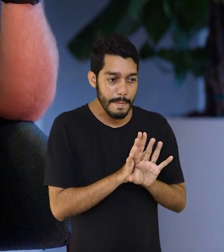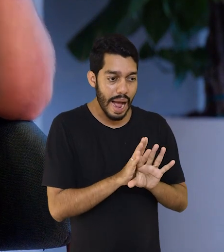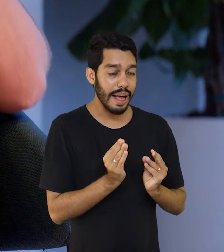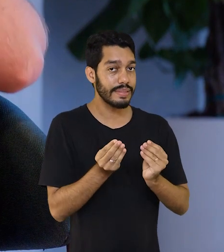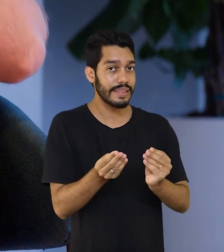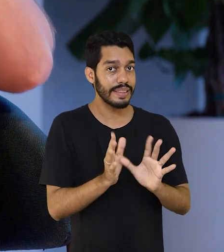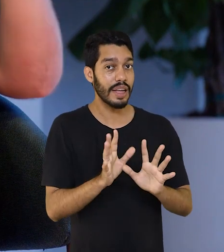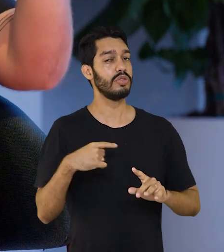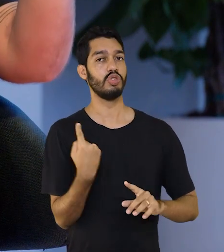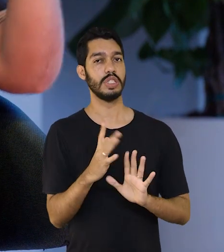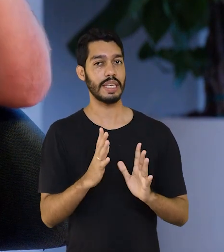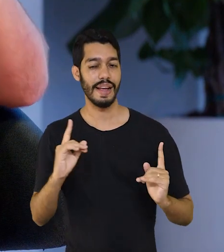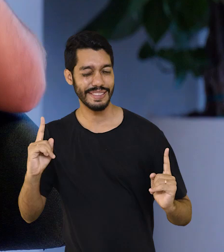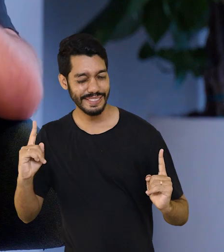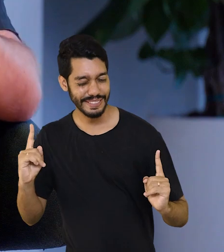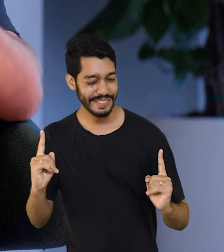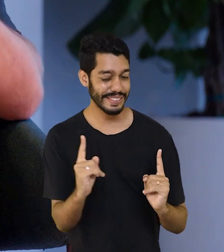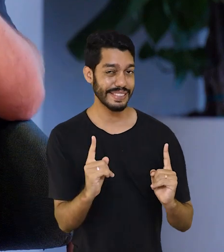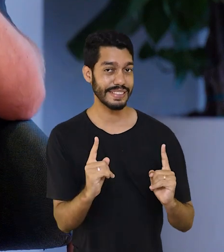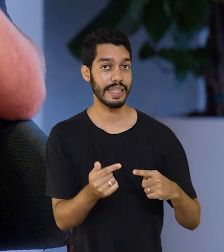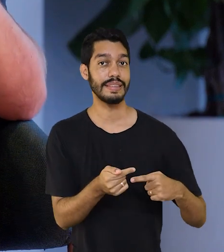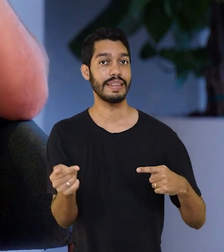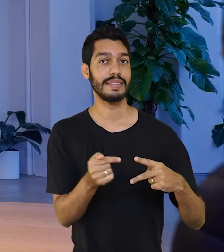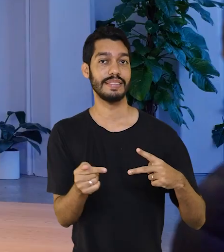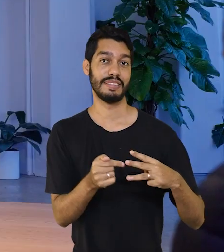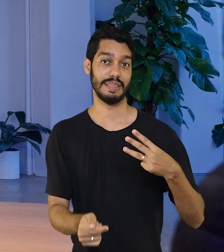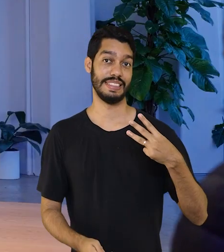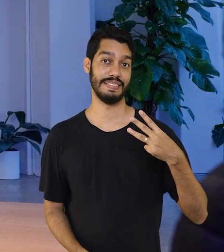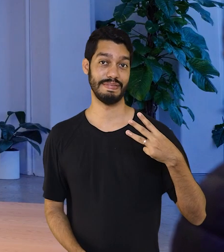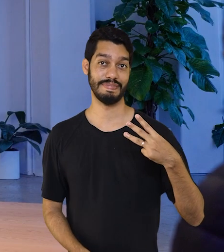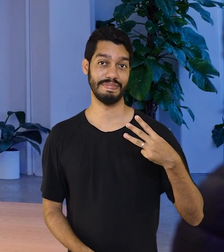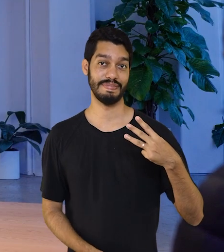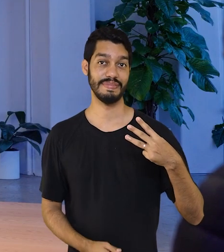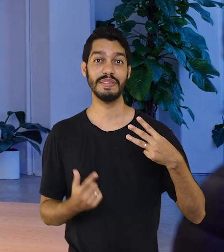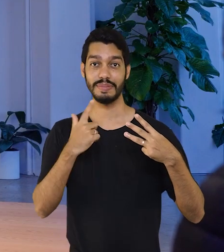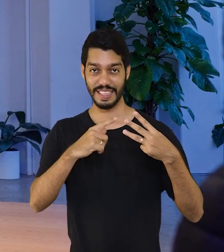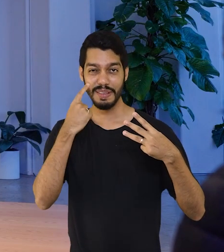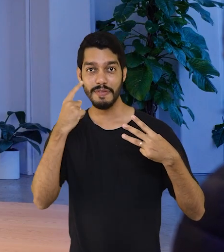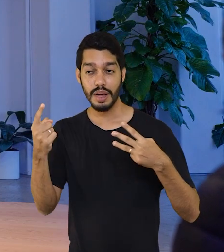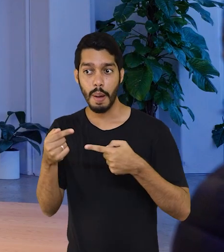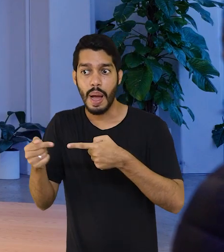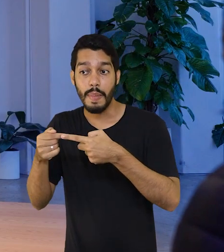mais mastigadas, a gente já reduziu esse tempo para 3 semanas. Então, você imagina que é um ganho brutal